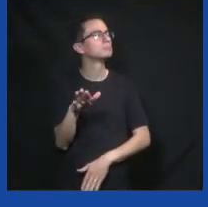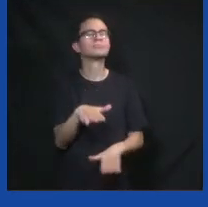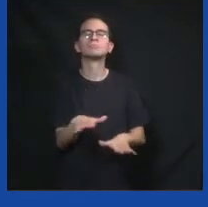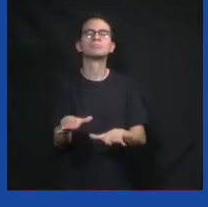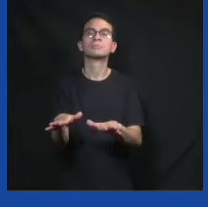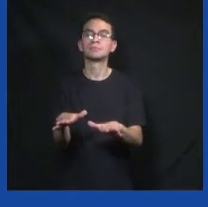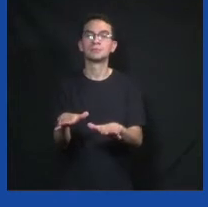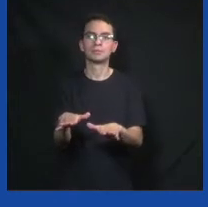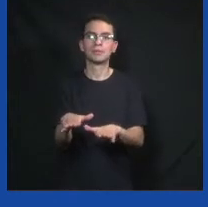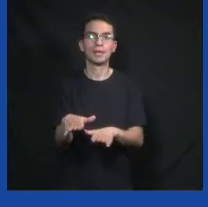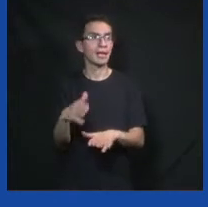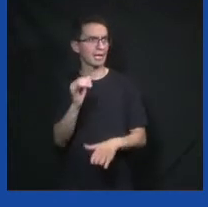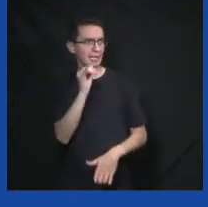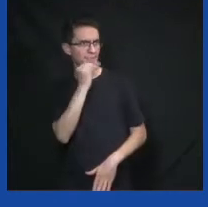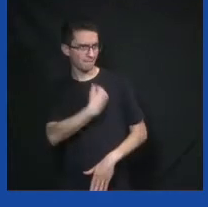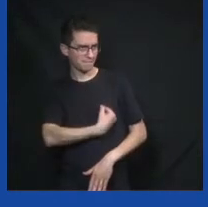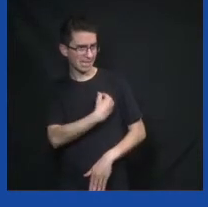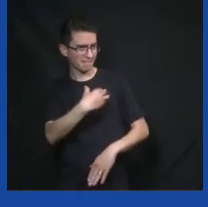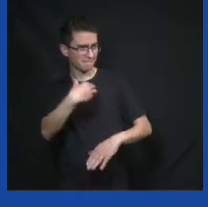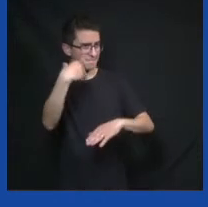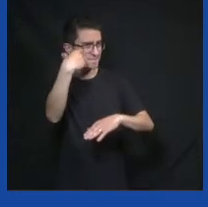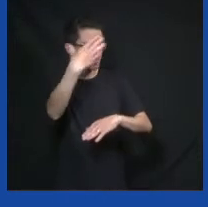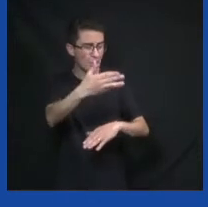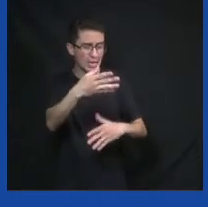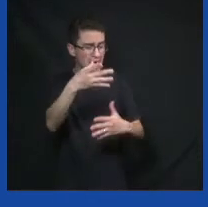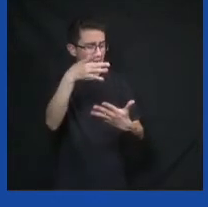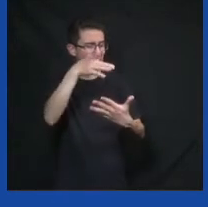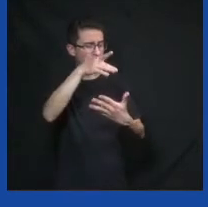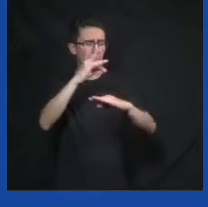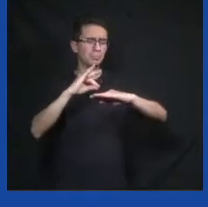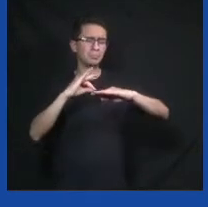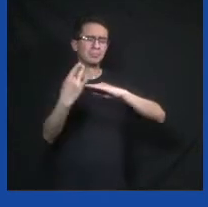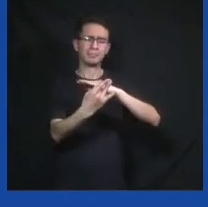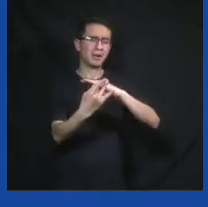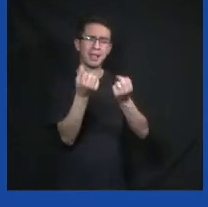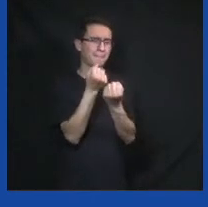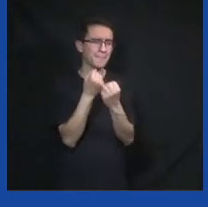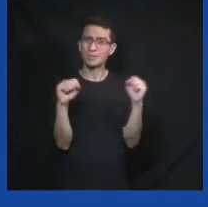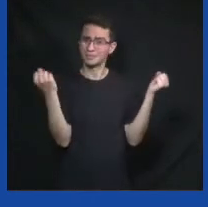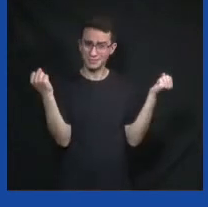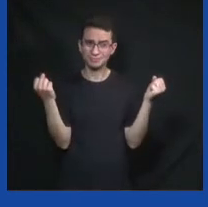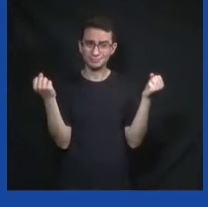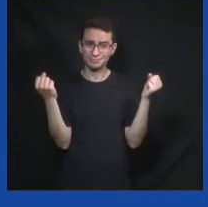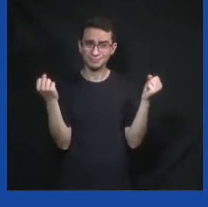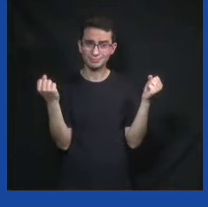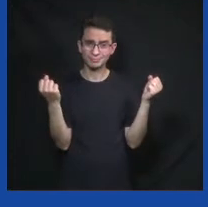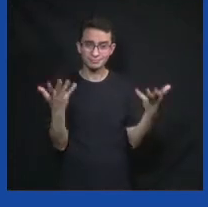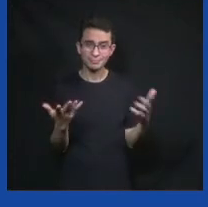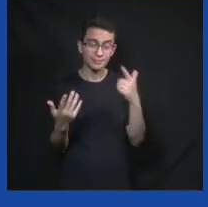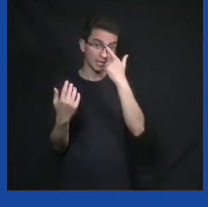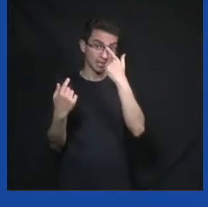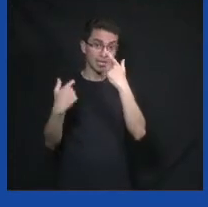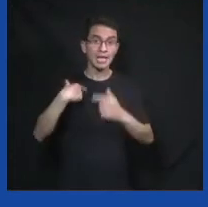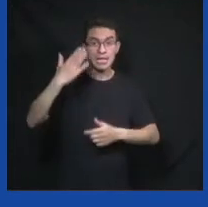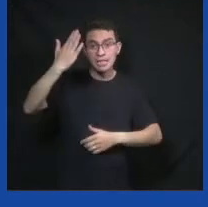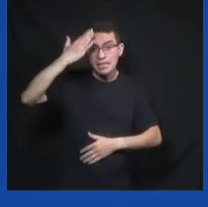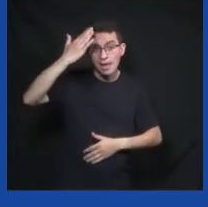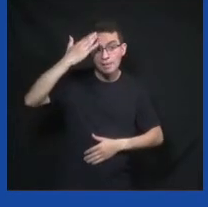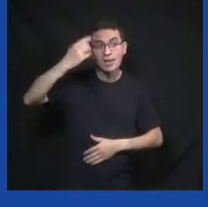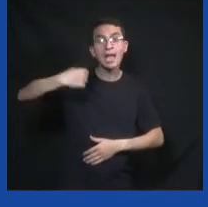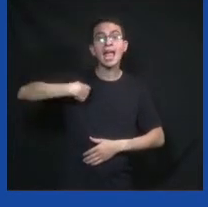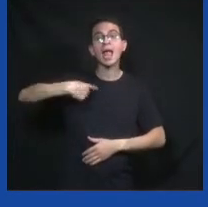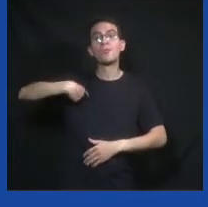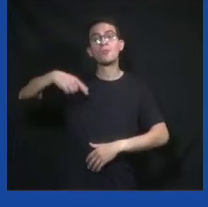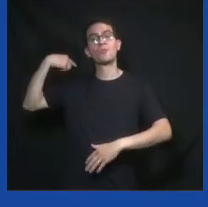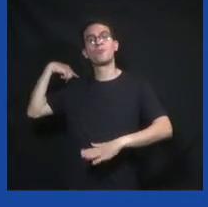fora das mídias. A gente não, eu não consigo mais, e olha que o pessoal do Porti sabe, eu sou da versão atrasada,